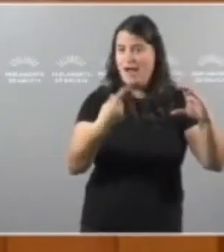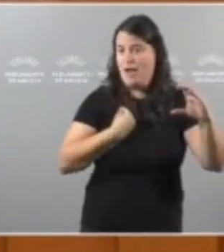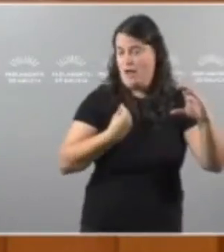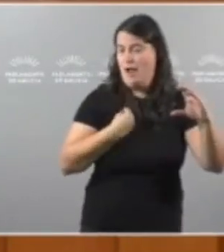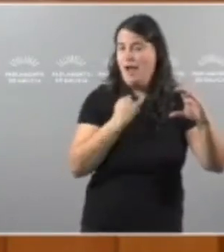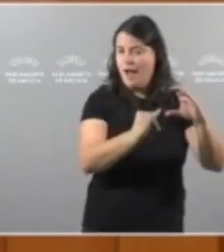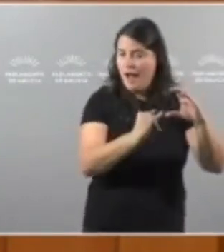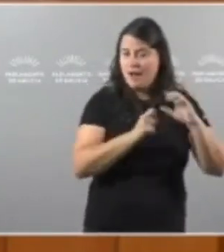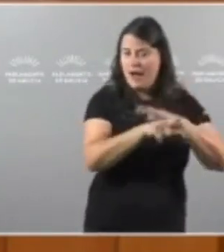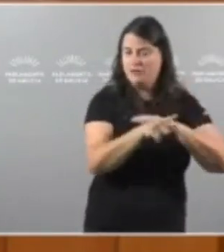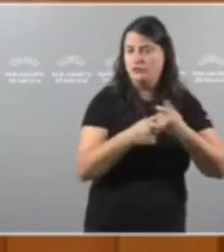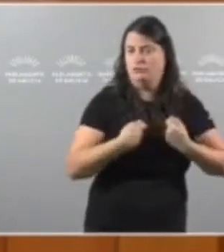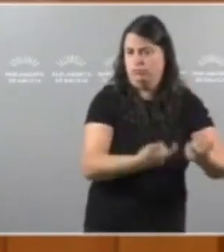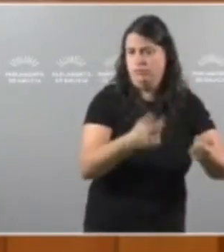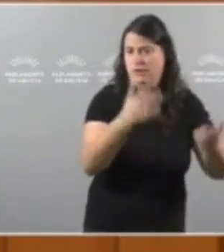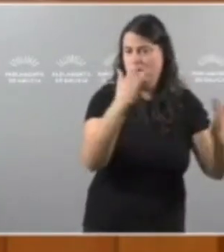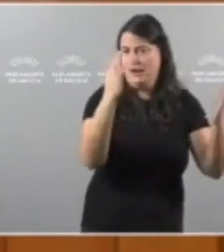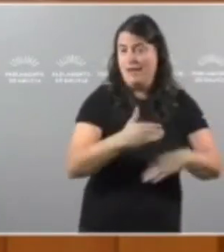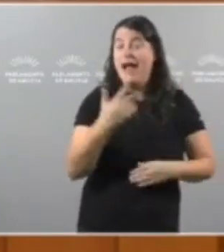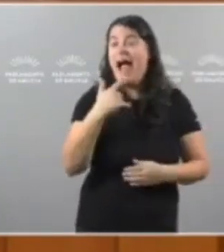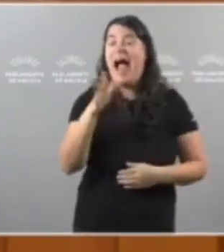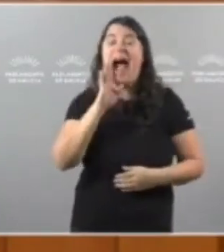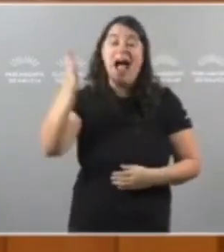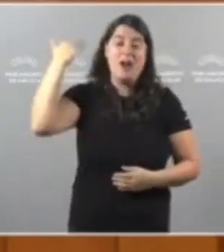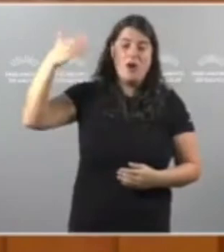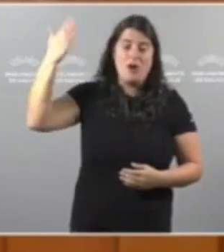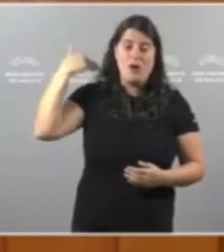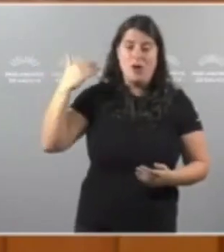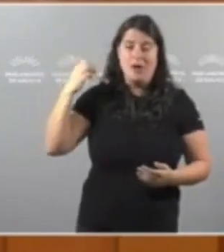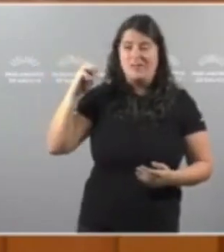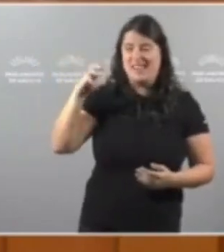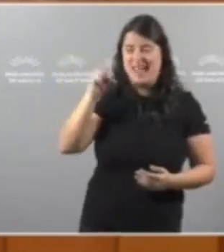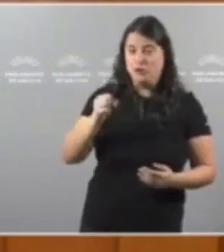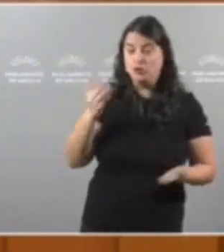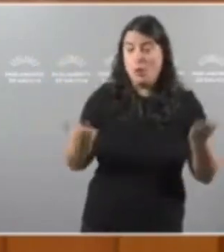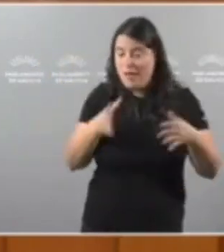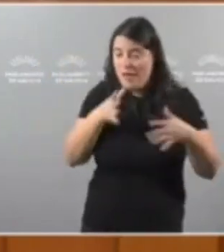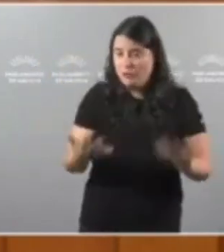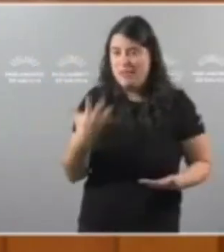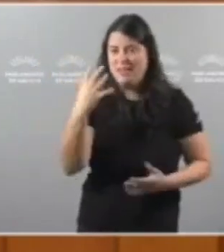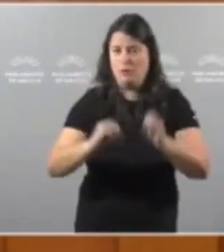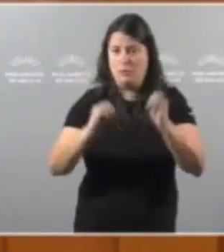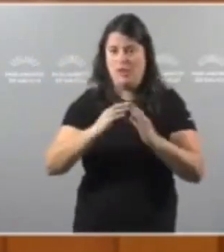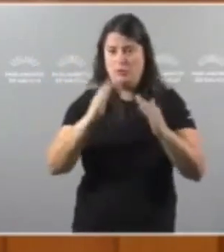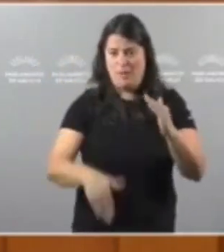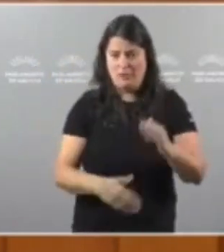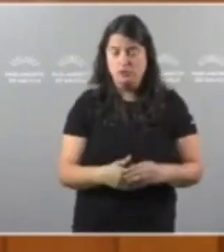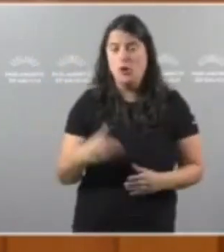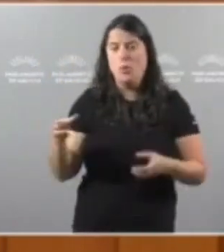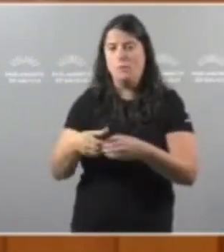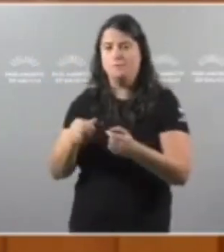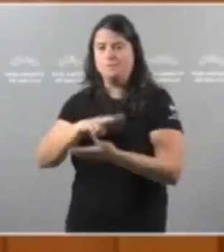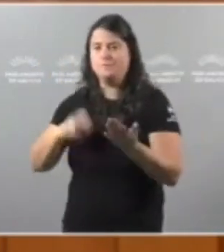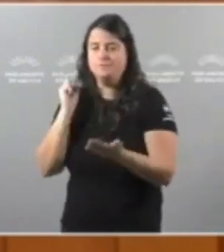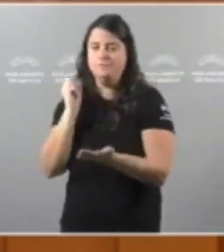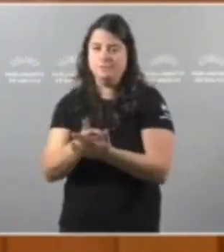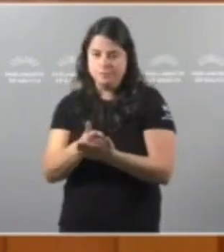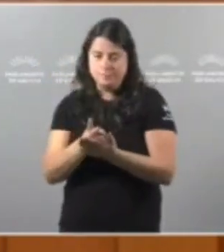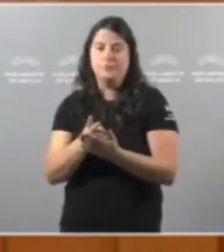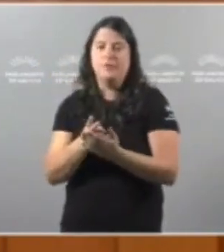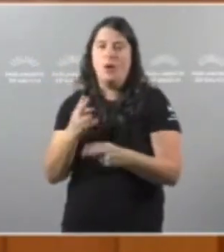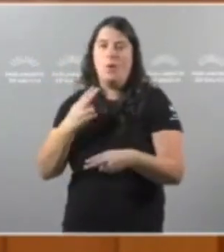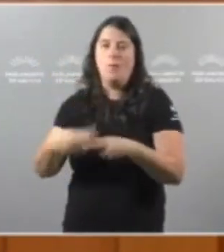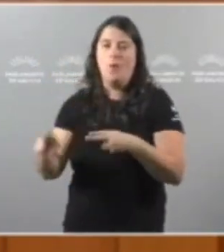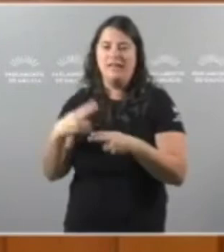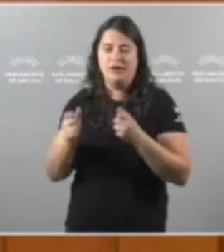son Un 50% Inferiores Os que había Fai 13 anos Desde o BNG Apostamos Por políticas Que faciliten